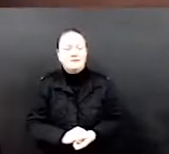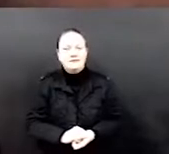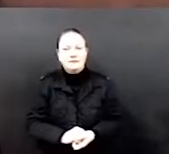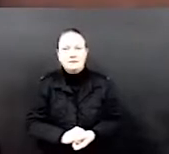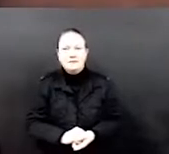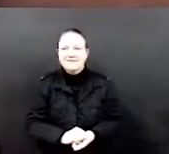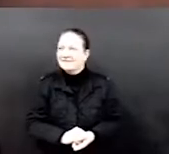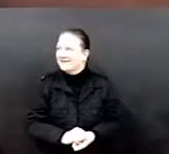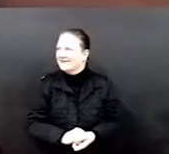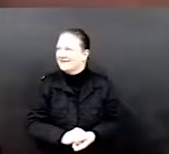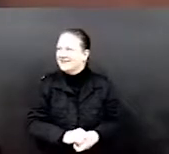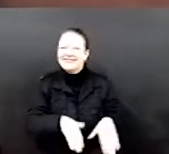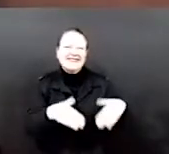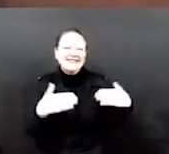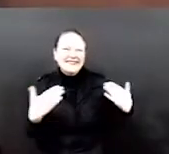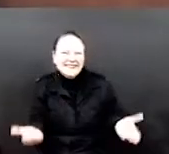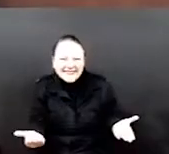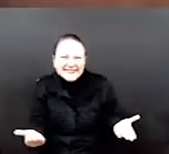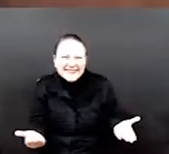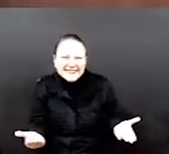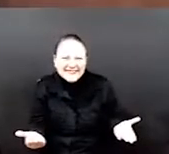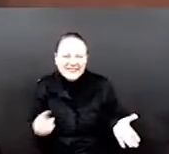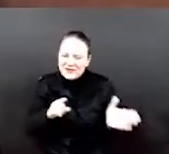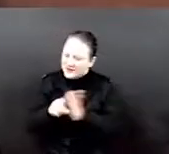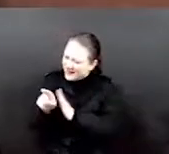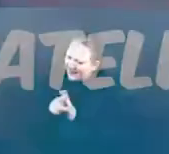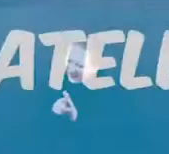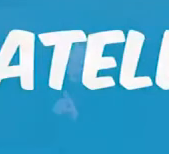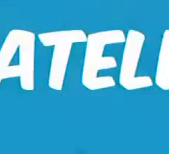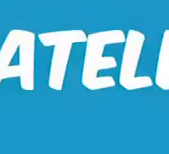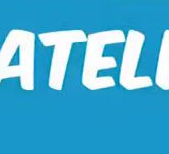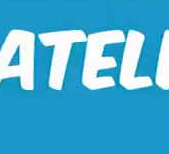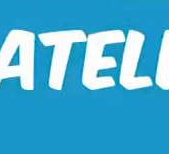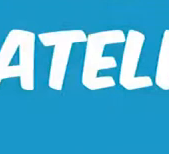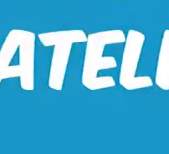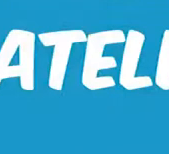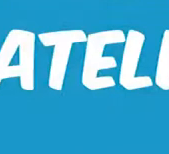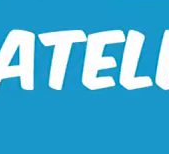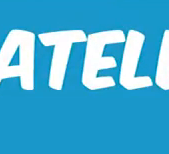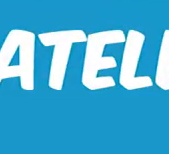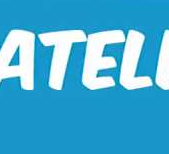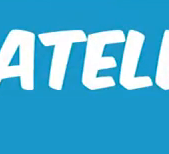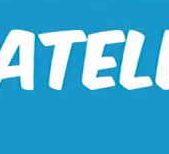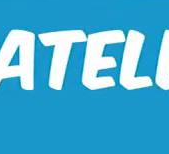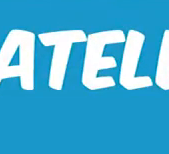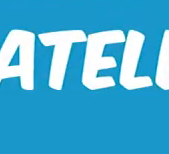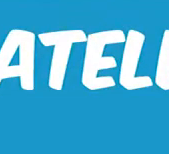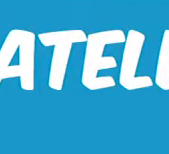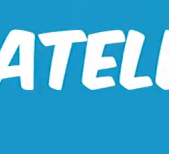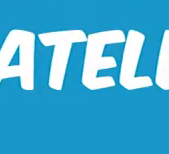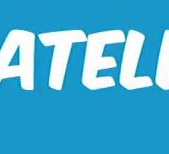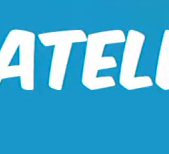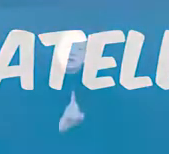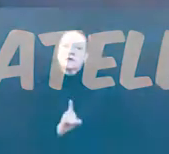Uai. Te peguei com essa pergunta, né? Acho que é bem isso, assim. É um